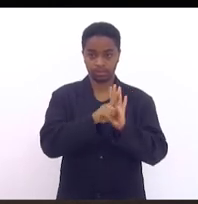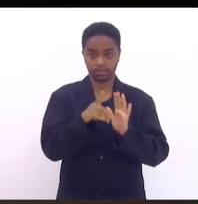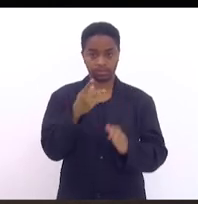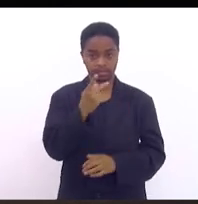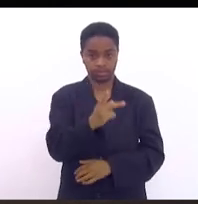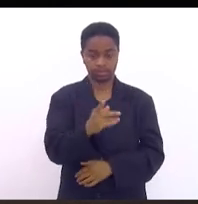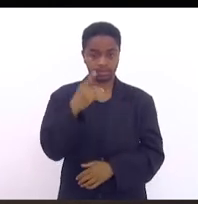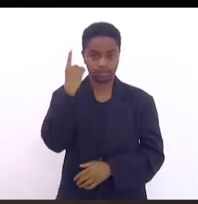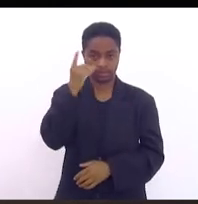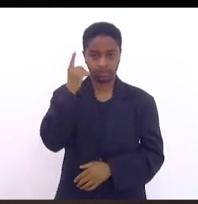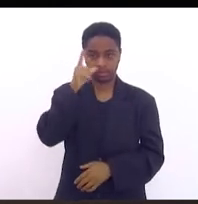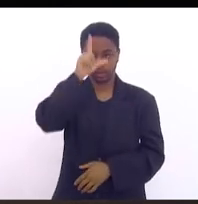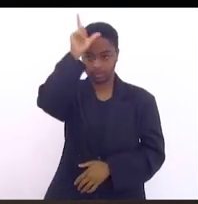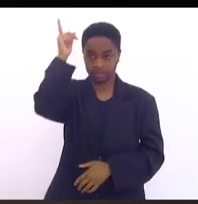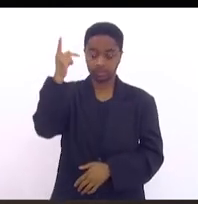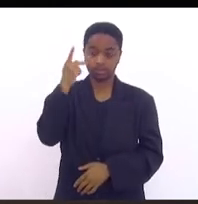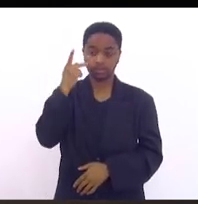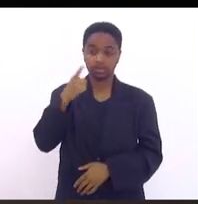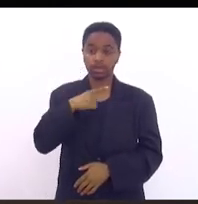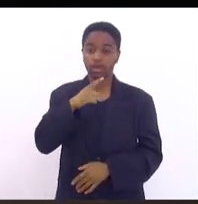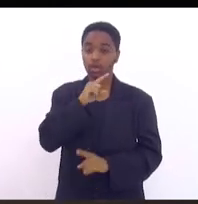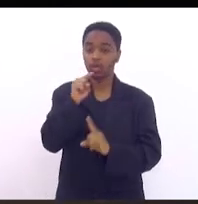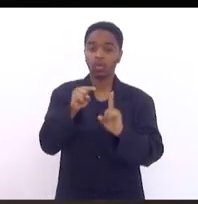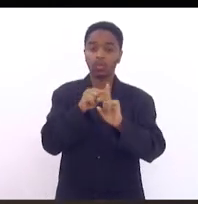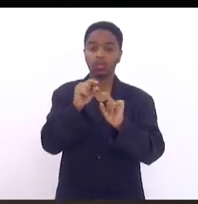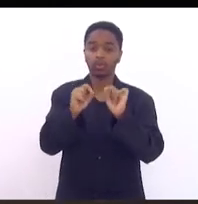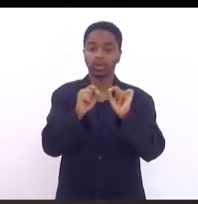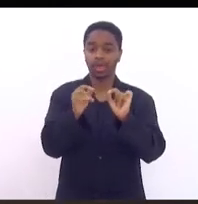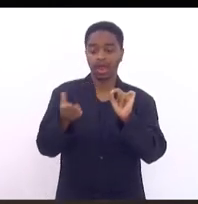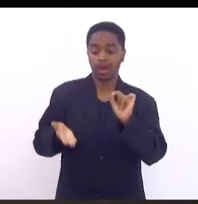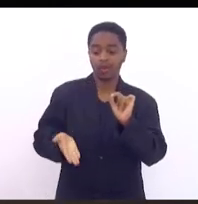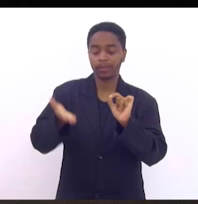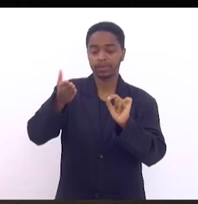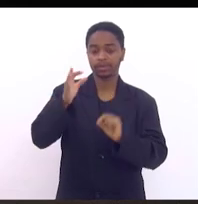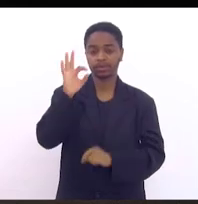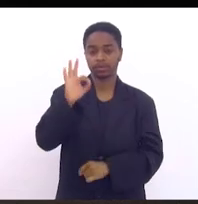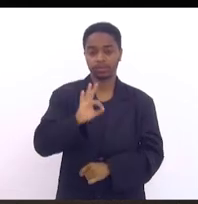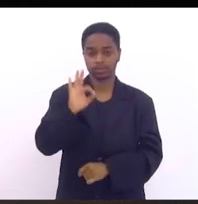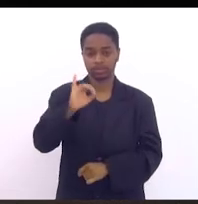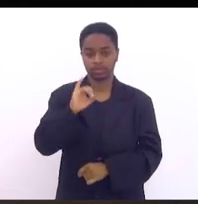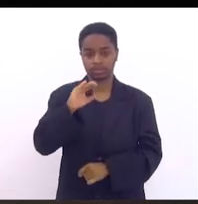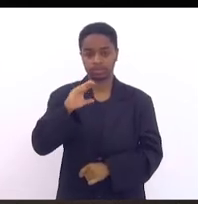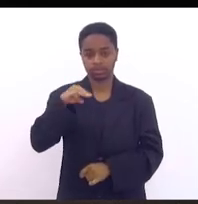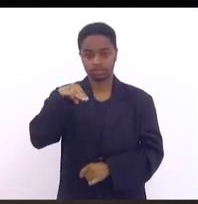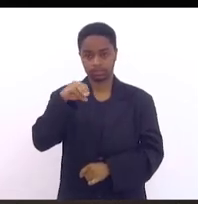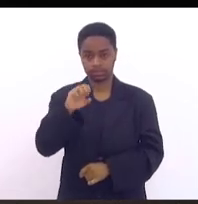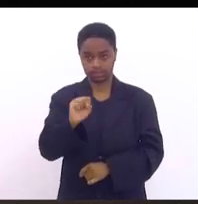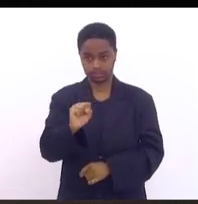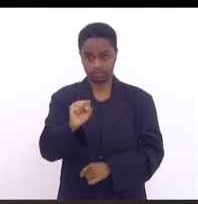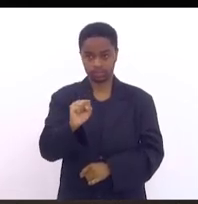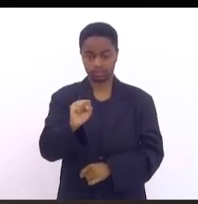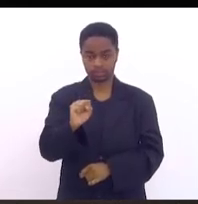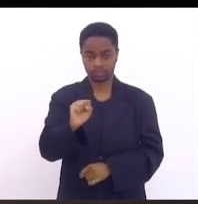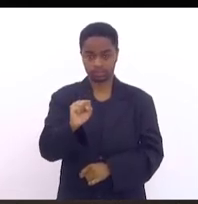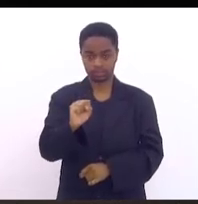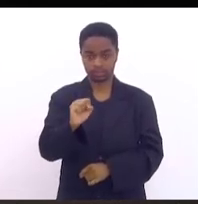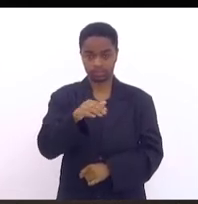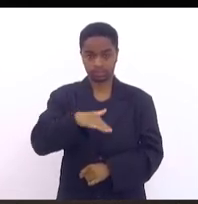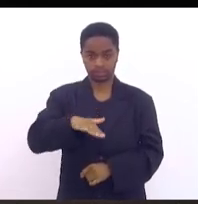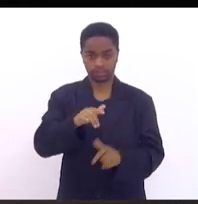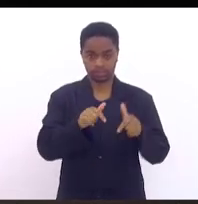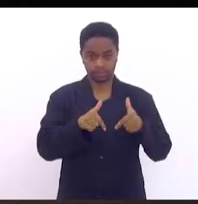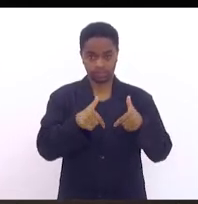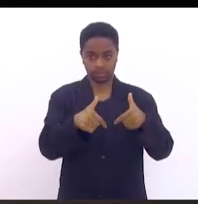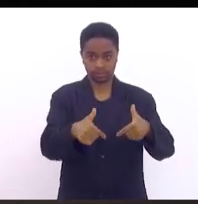Luiz Paulo visa a elevação da alíquota do ICMS sobre operações internas